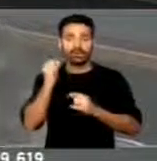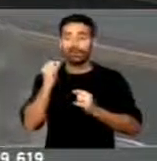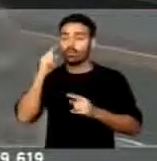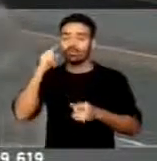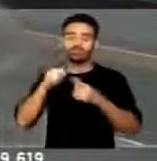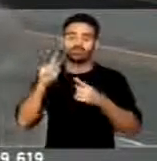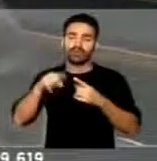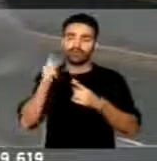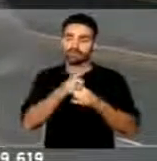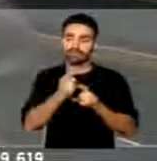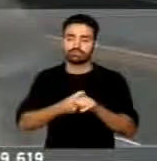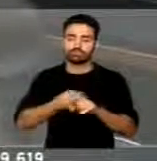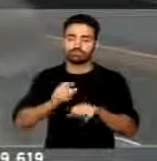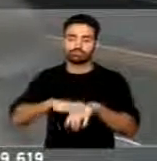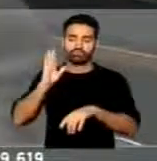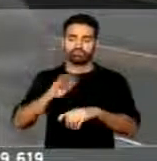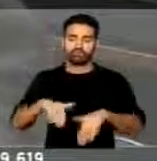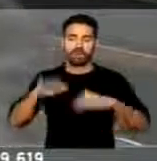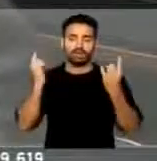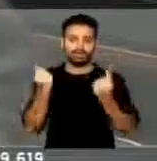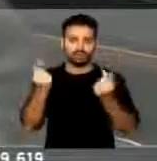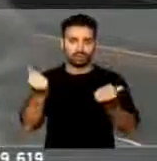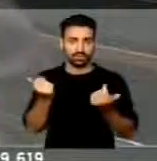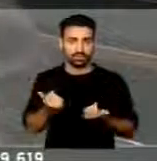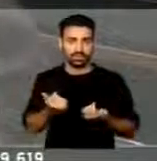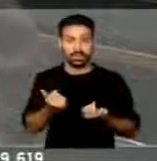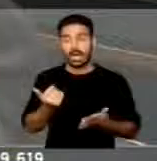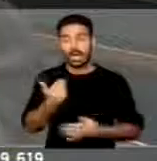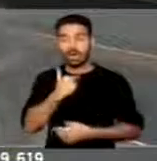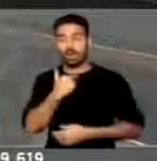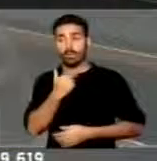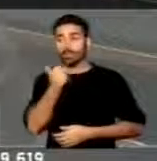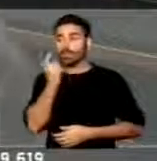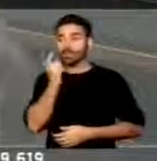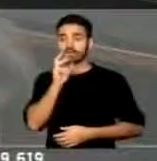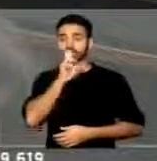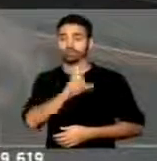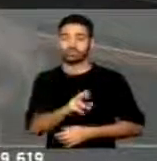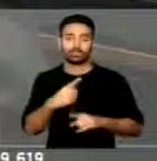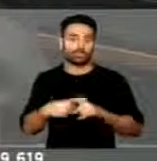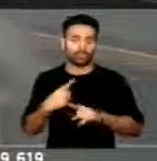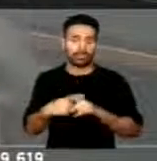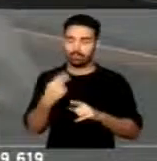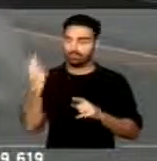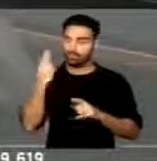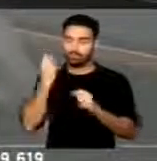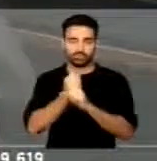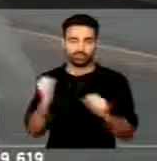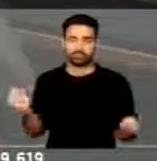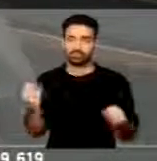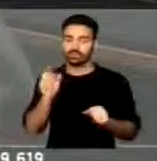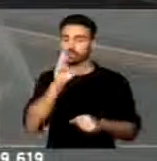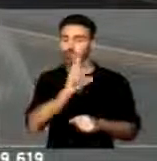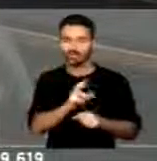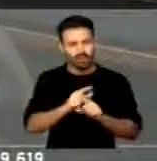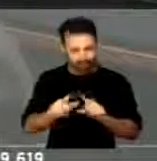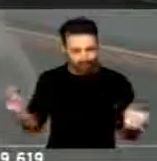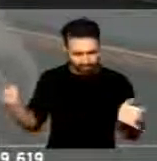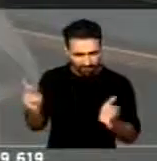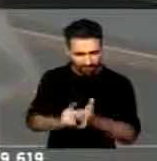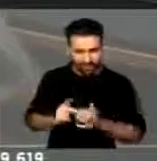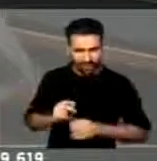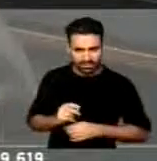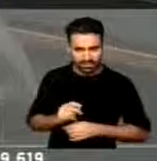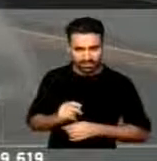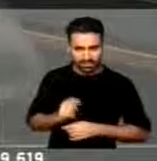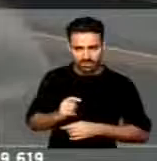dinheiro. Então, será que eles dizem, não, a gente não pode responder porque não tem como responder. Será que esta é a razão realmente? Eles não